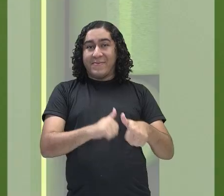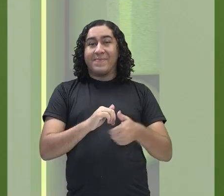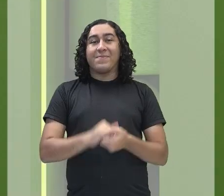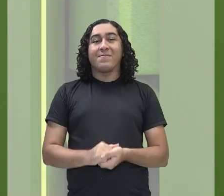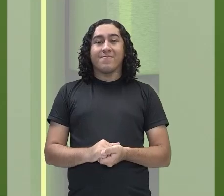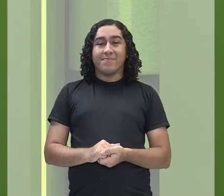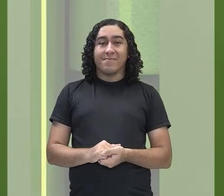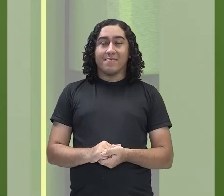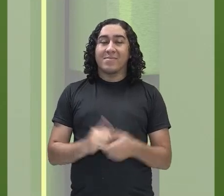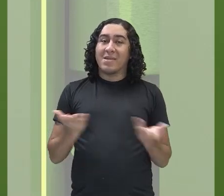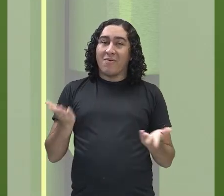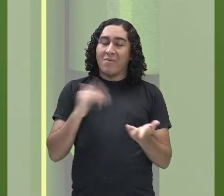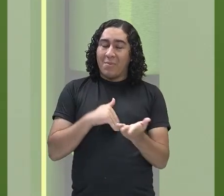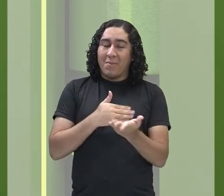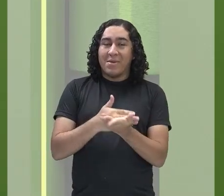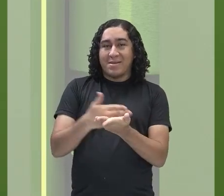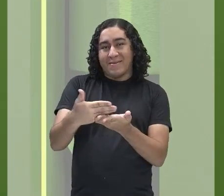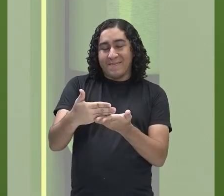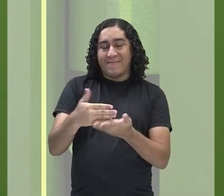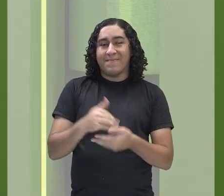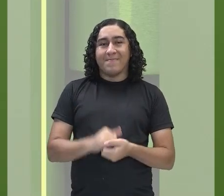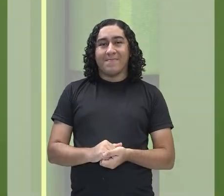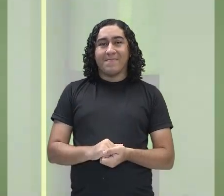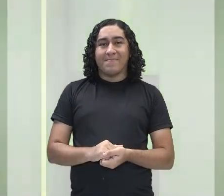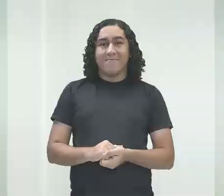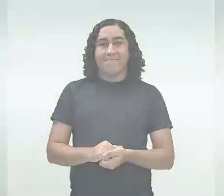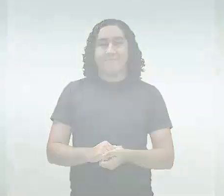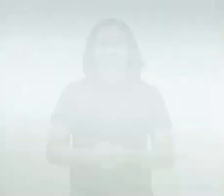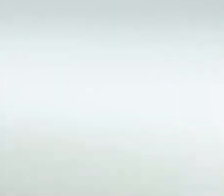avaliação. Então vamos dar início à nossa aula.